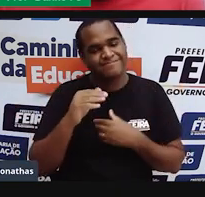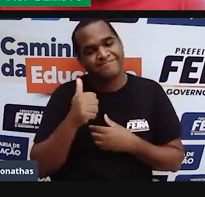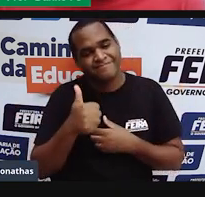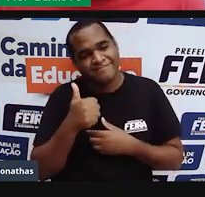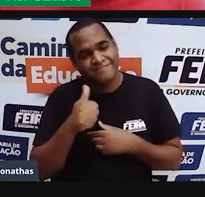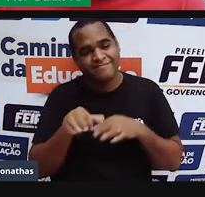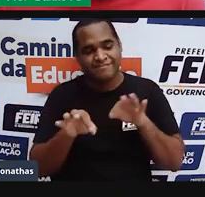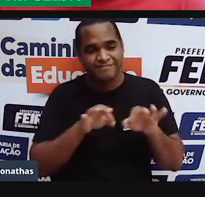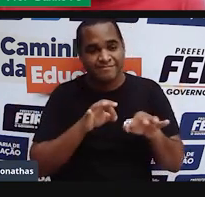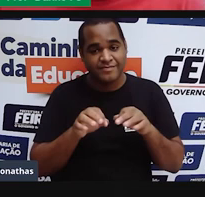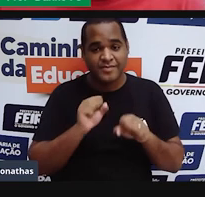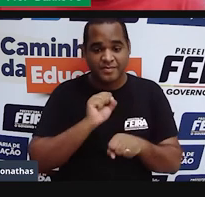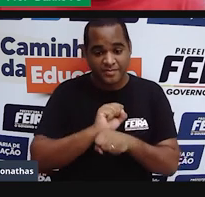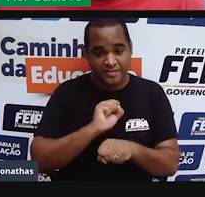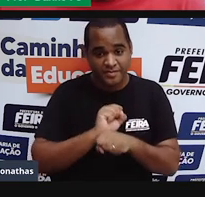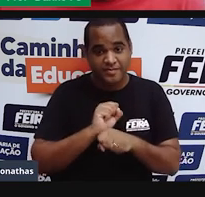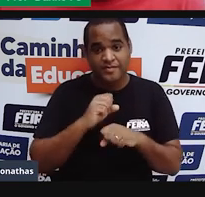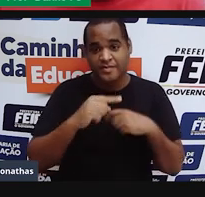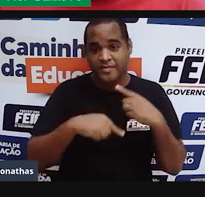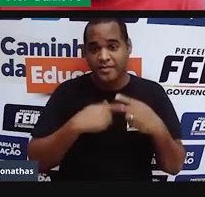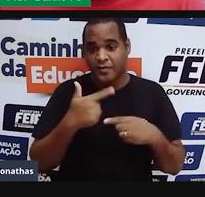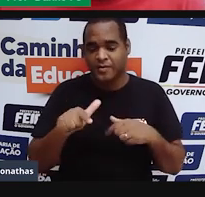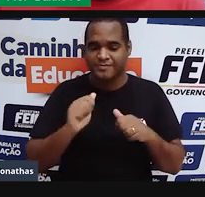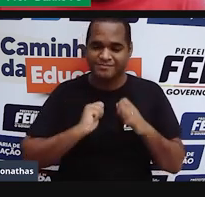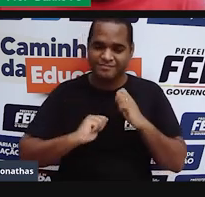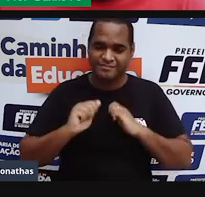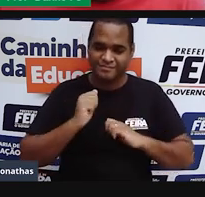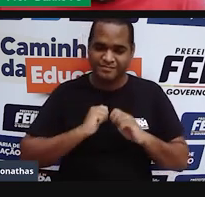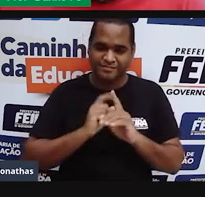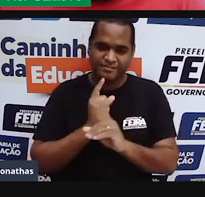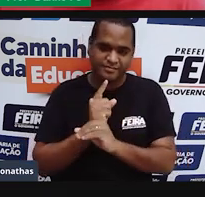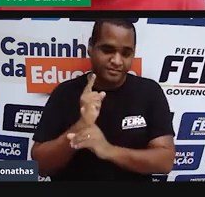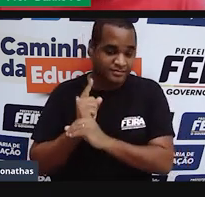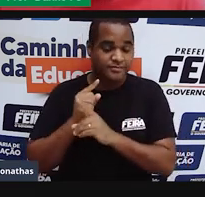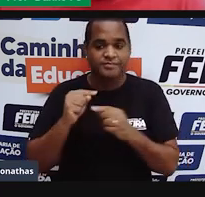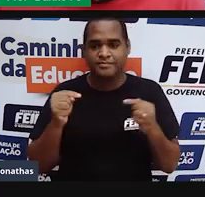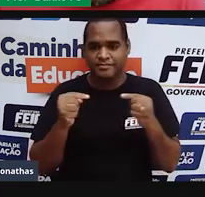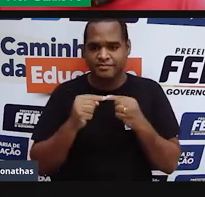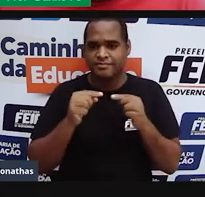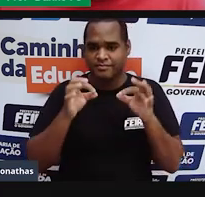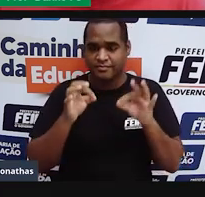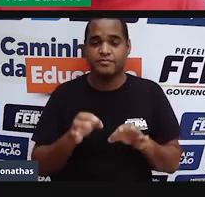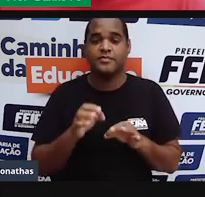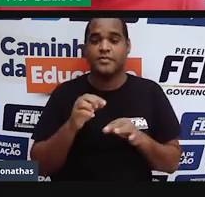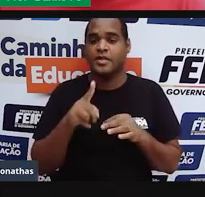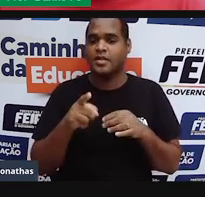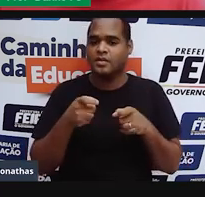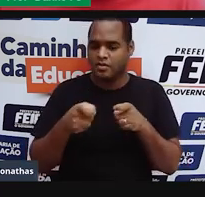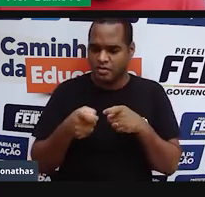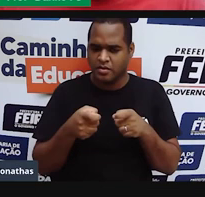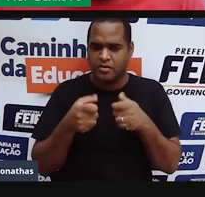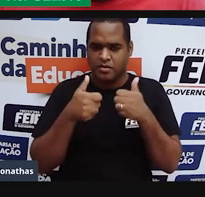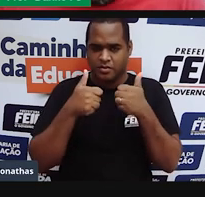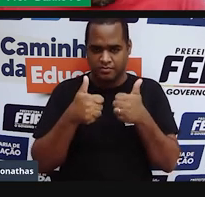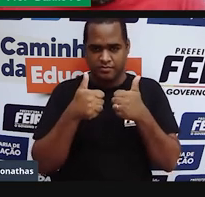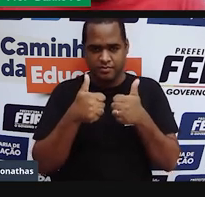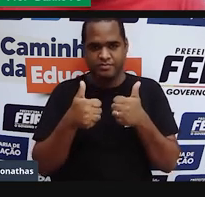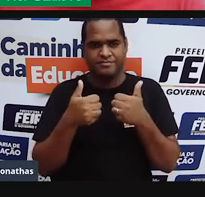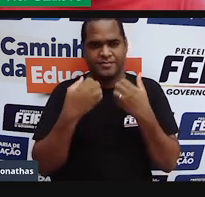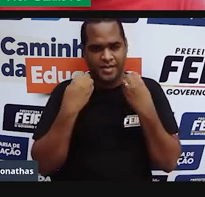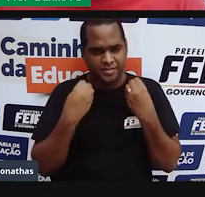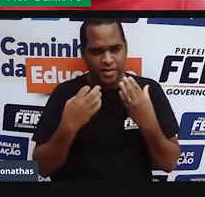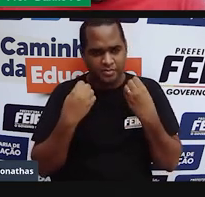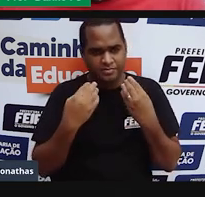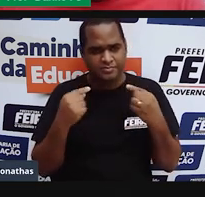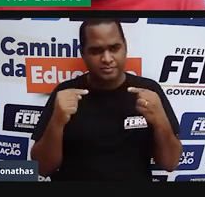que vocês fiquem bem. Espero ansioso pelo nosso novo encontro. E que fica a lição, gente. A guerra nunca é